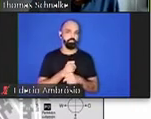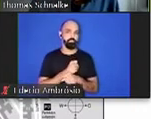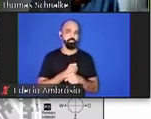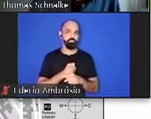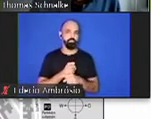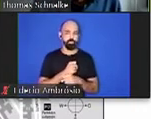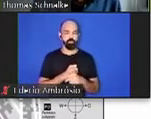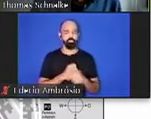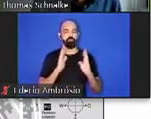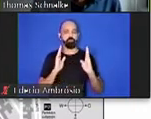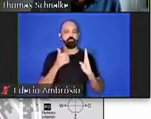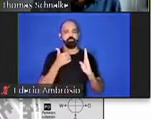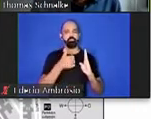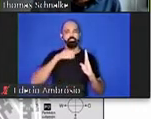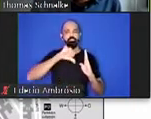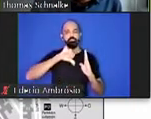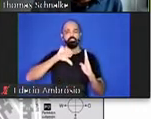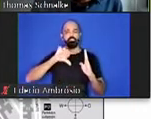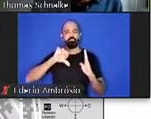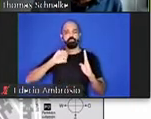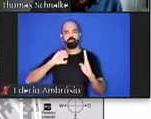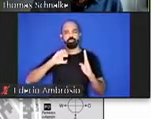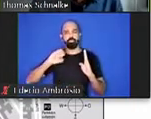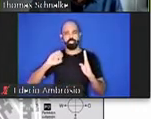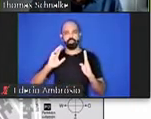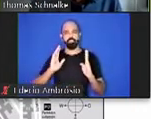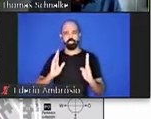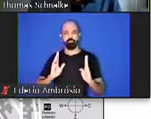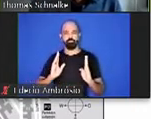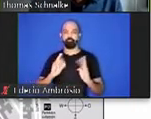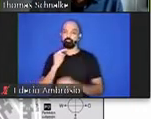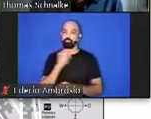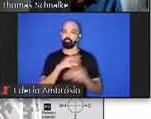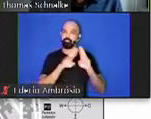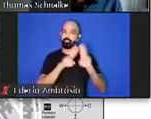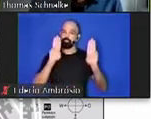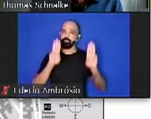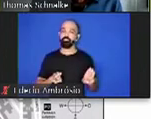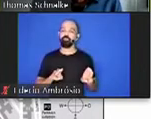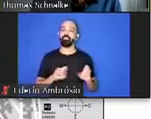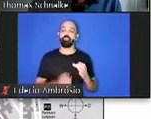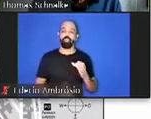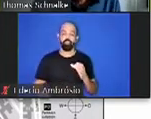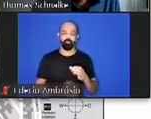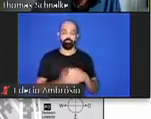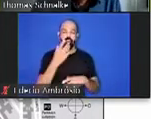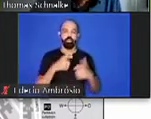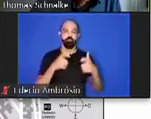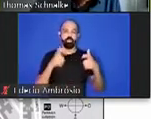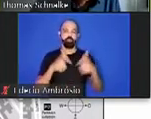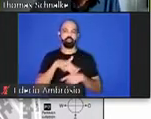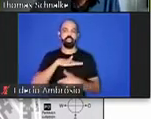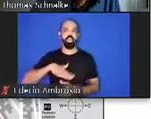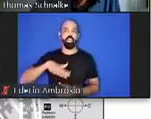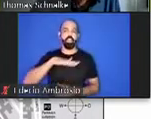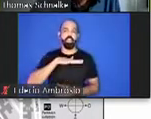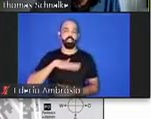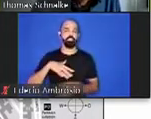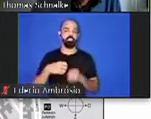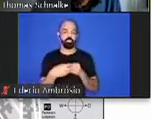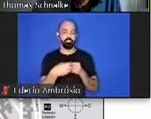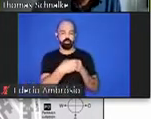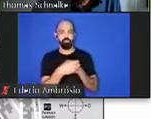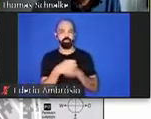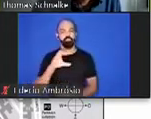de 1900. Esse museu estava baseado na área do, nas premissas do Charité